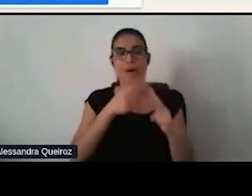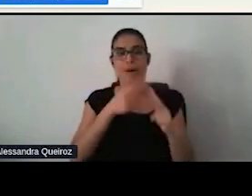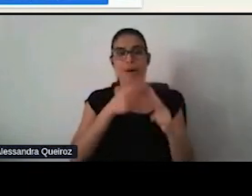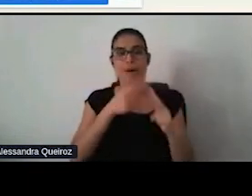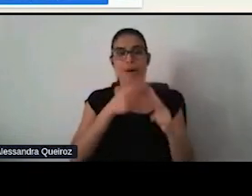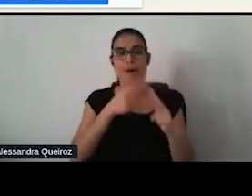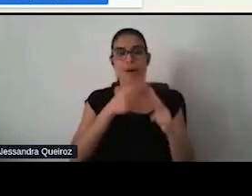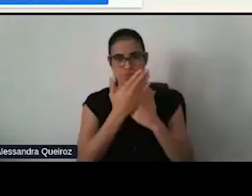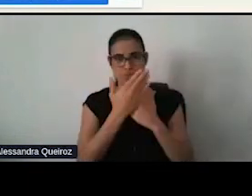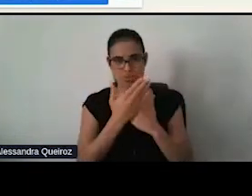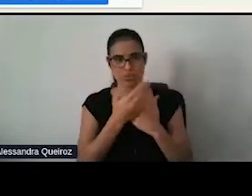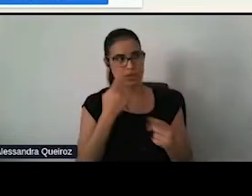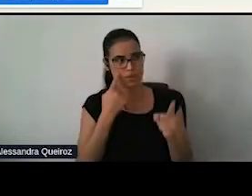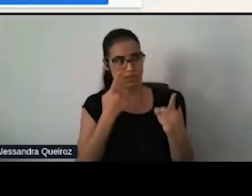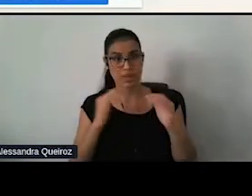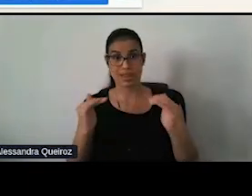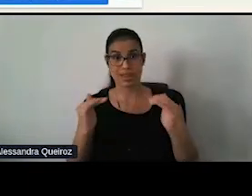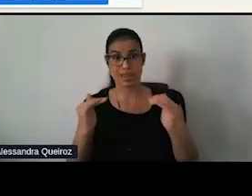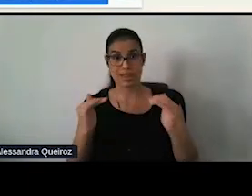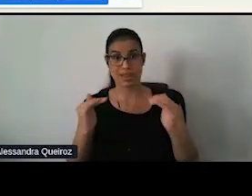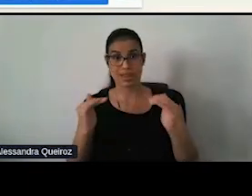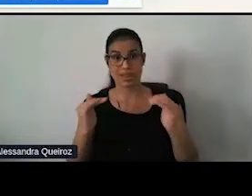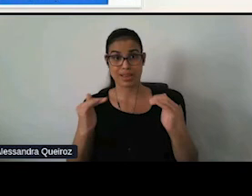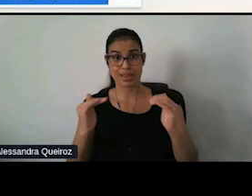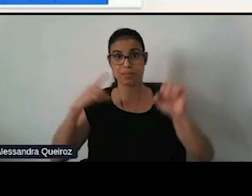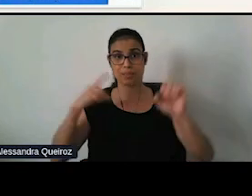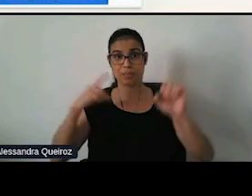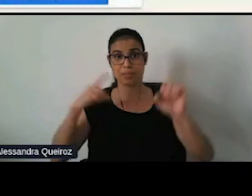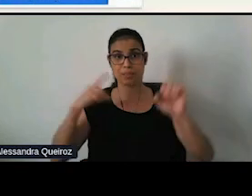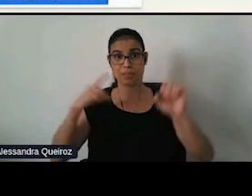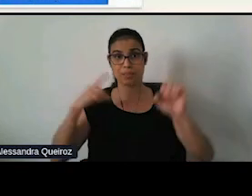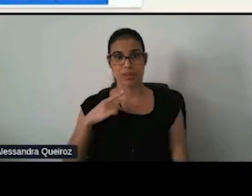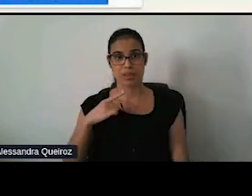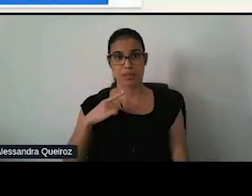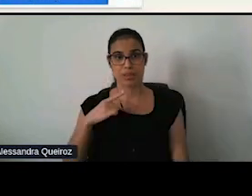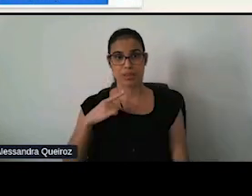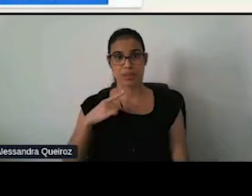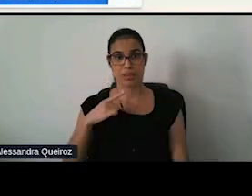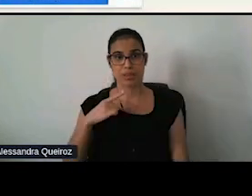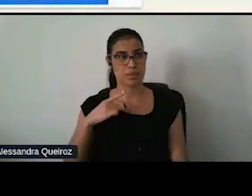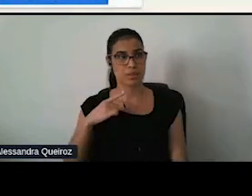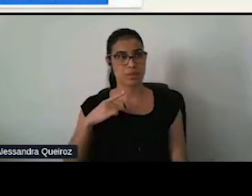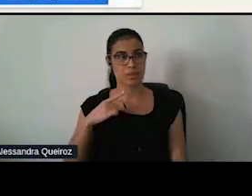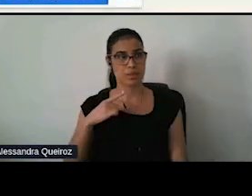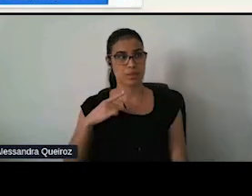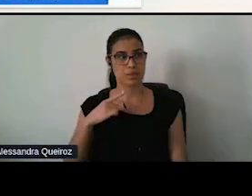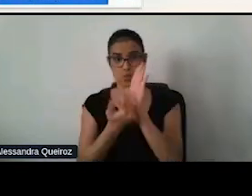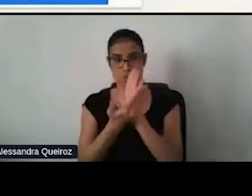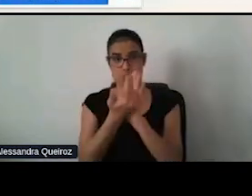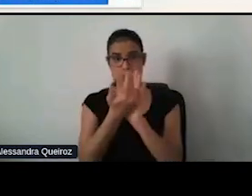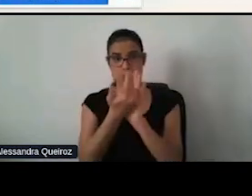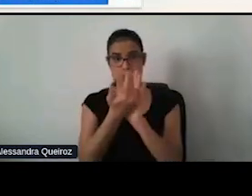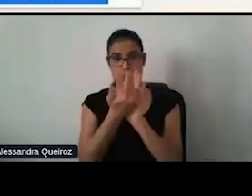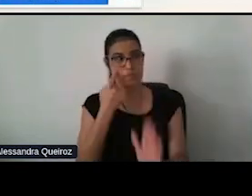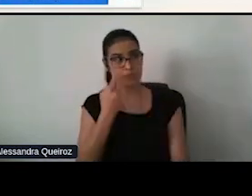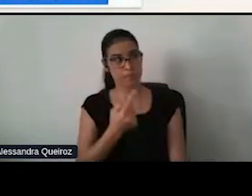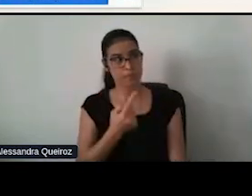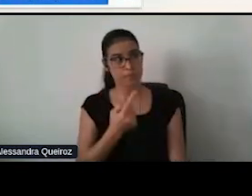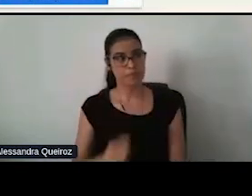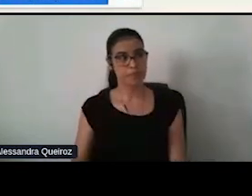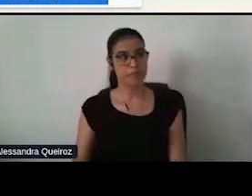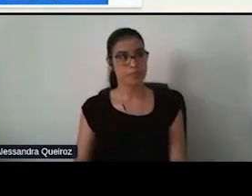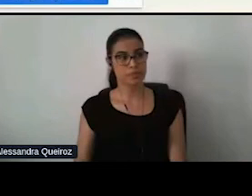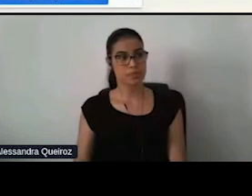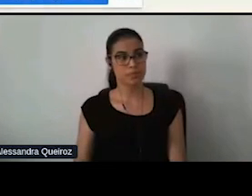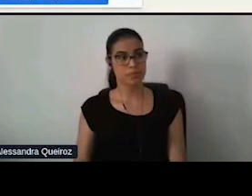em cima, a parte de cima, a gente tem basicamente o componente desenhado que a gente está fazendo. E abaixo